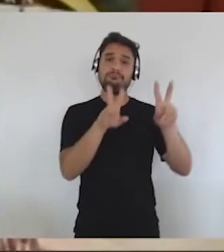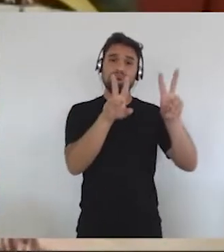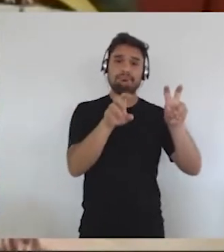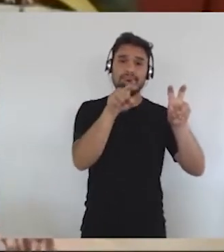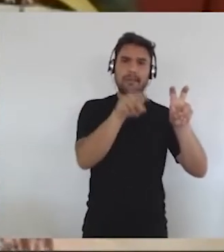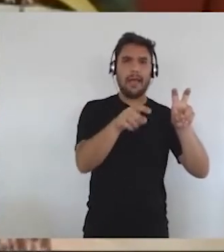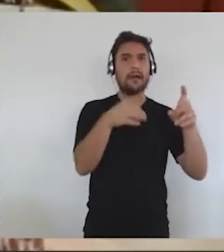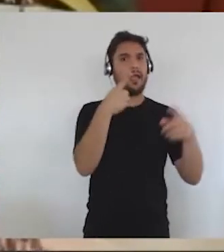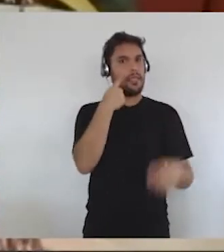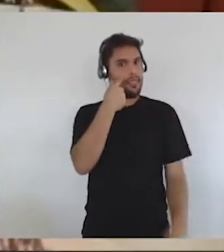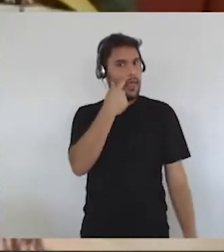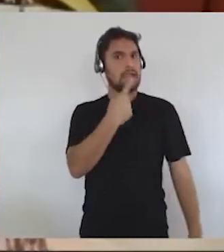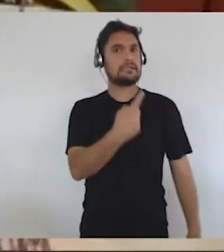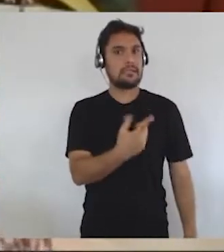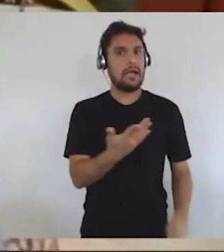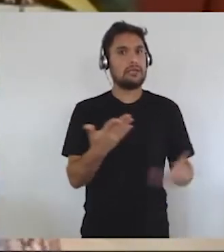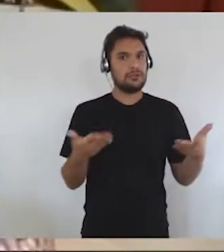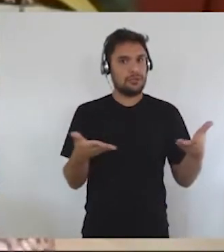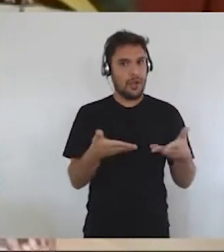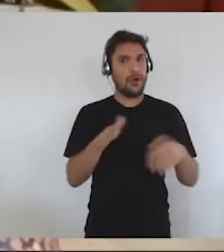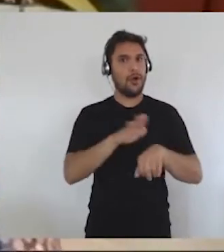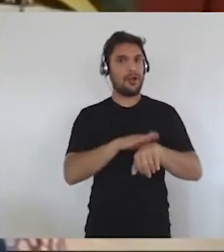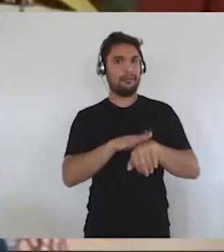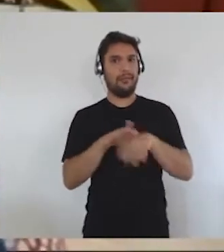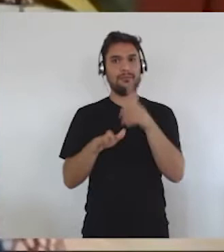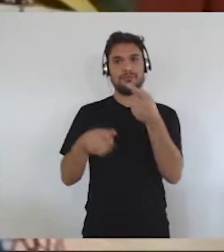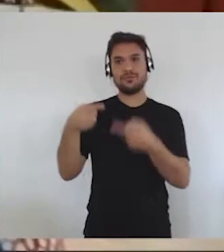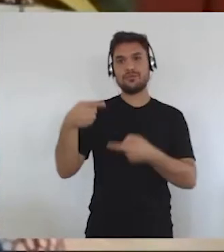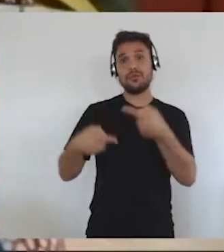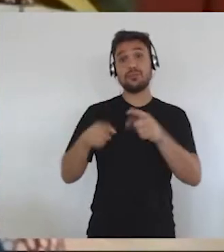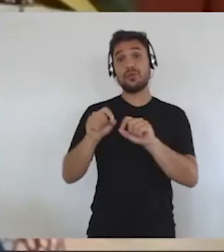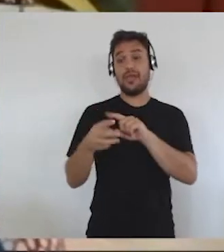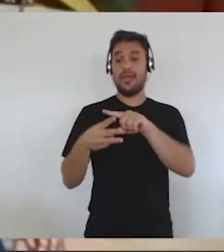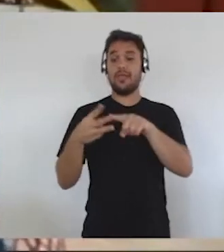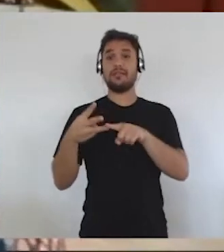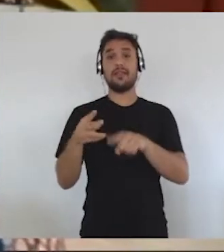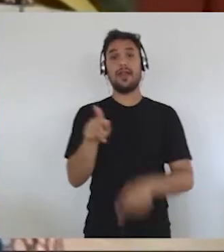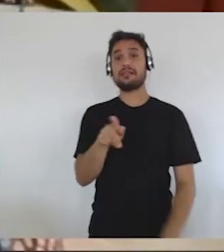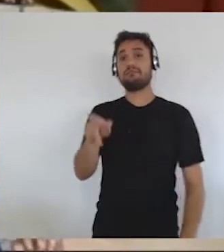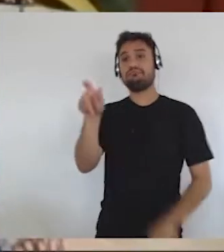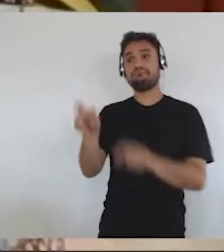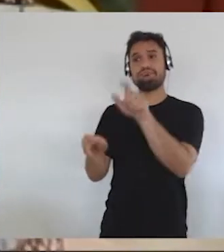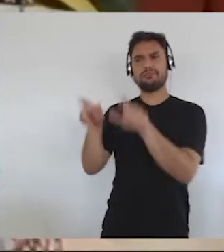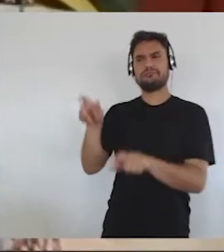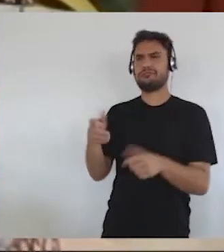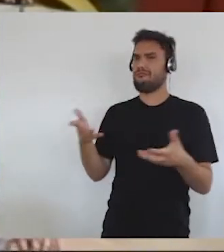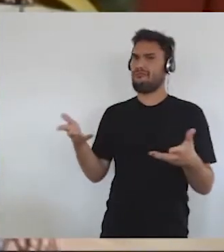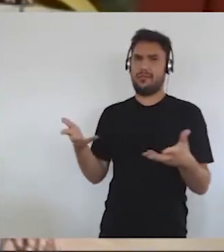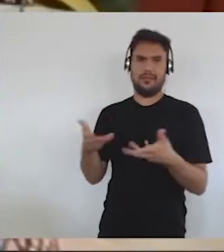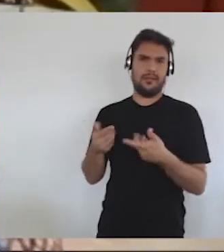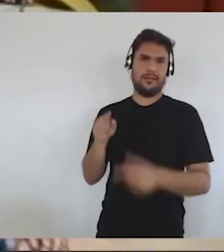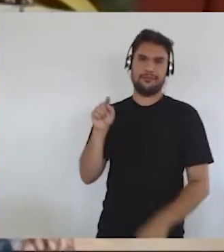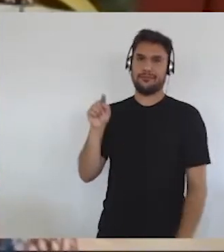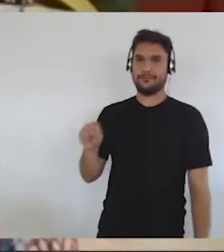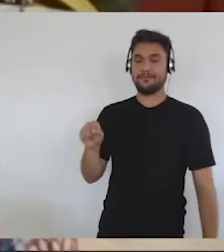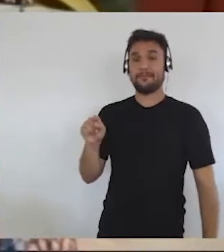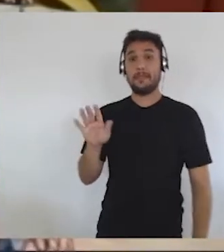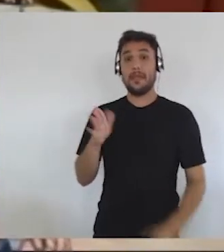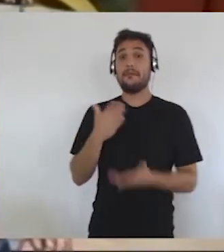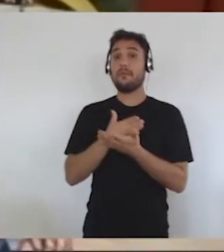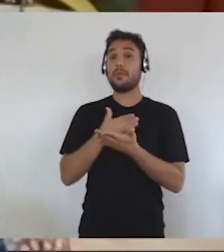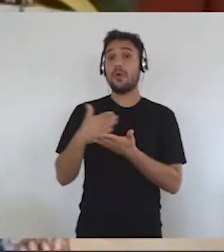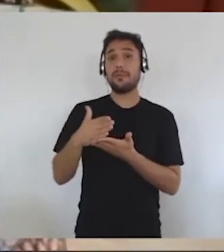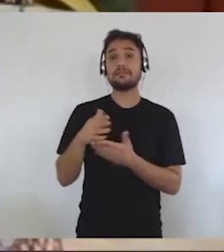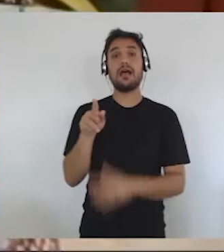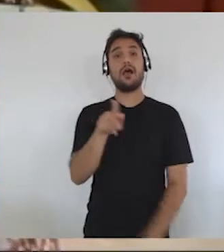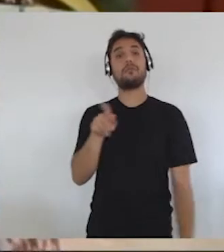tão instigante, tão importante neste momento, nós vamos contar com 3 professores simplesmente fantásticos. E vamos começar